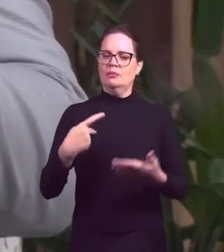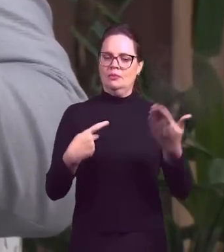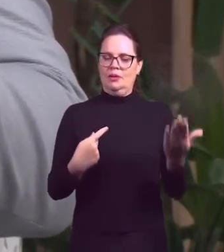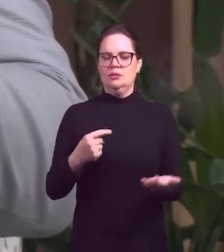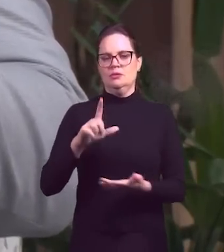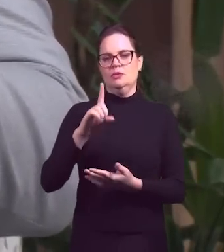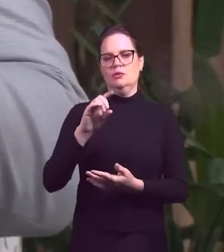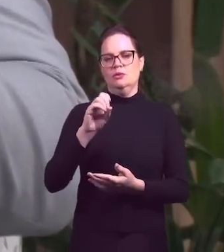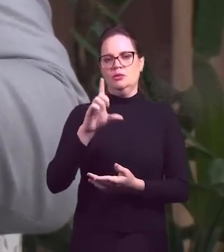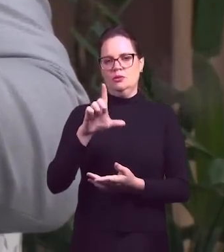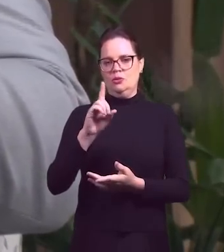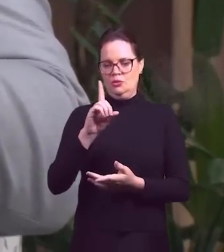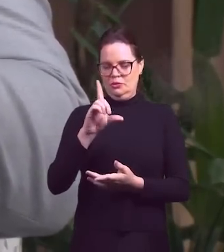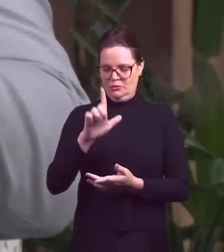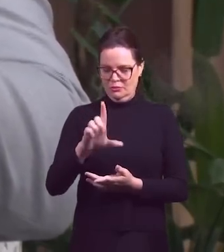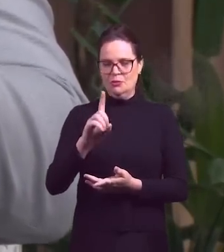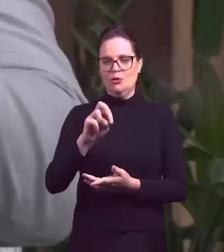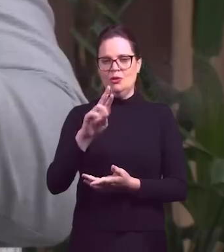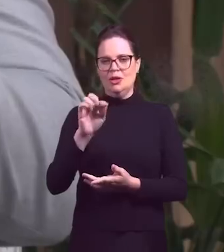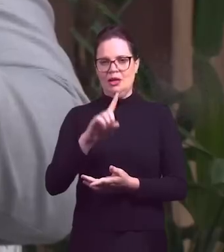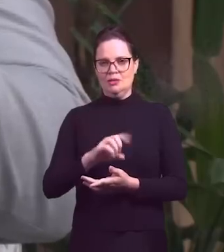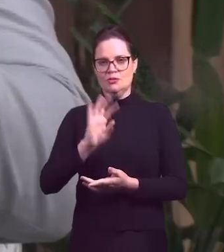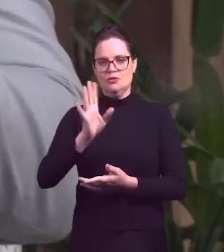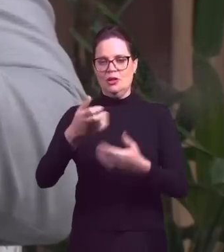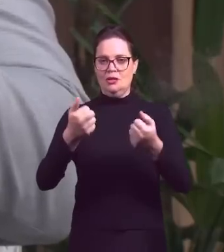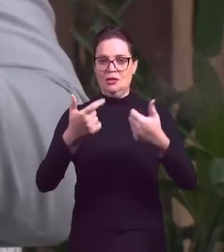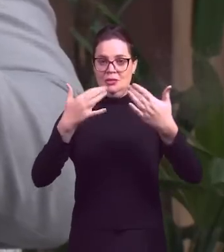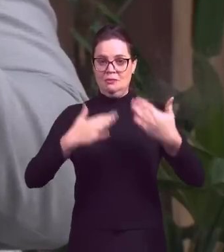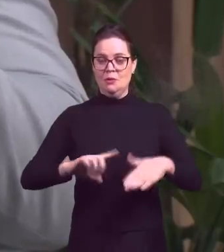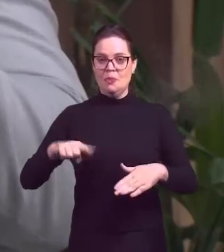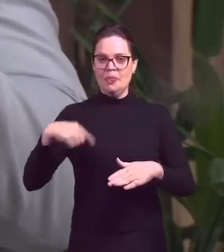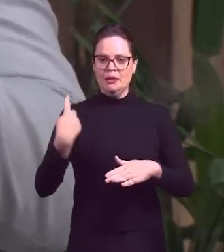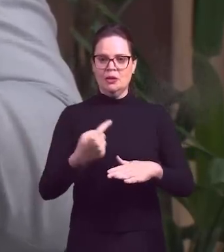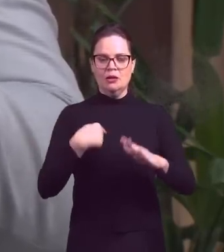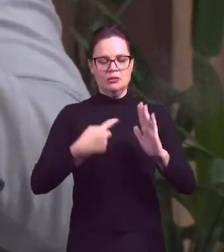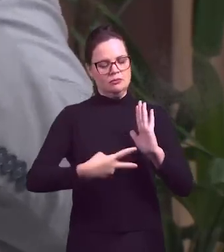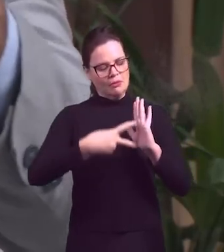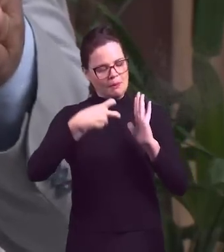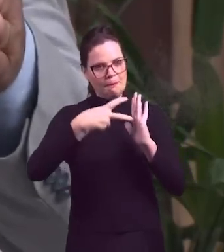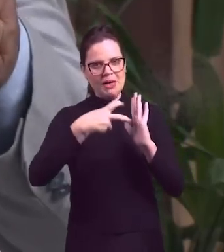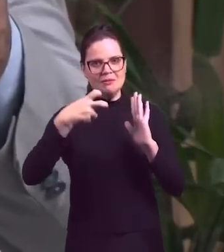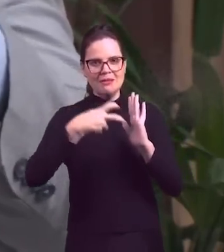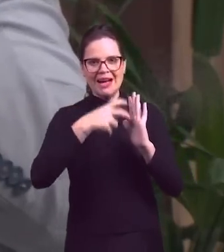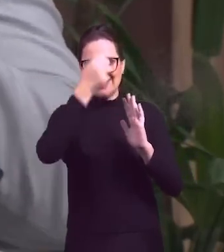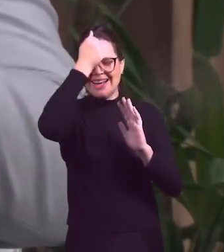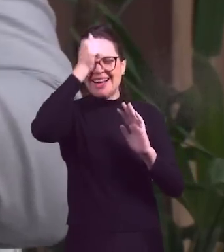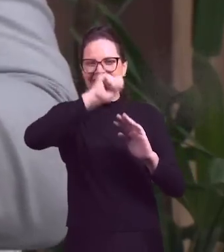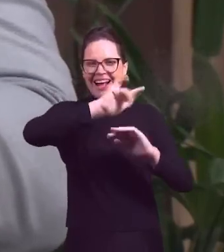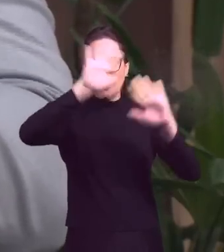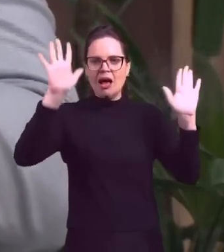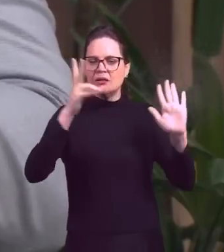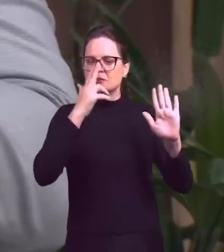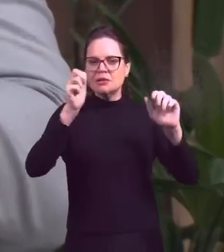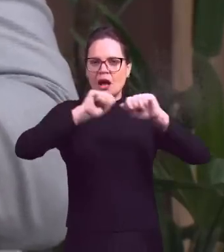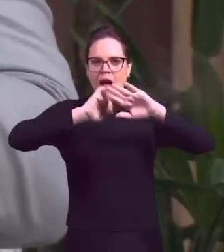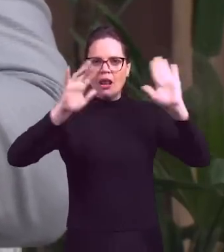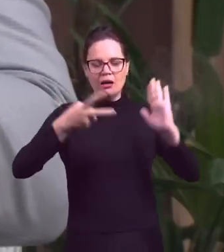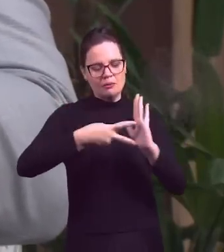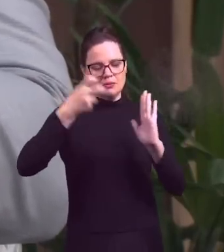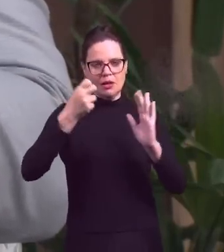Lourenço bem colocou, nós não vamos identificar de maneira expressa a Trindade